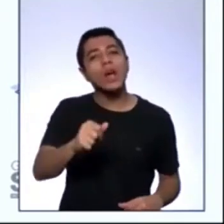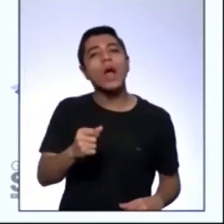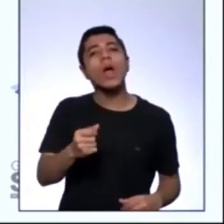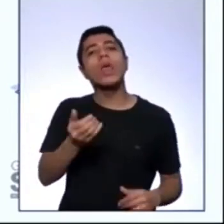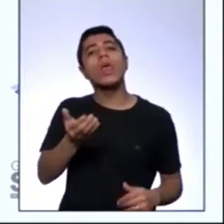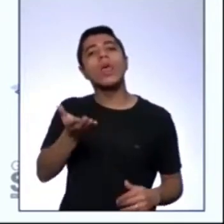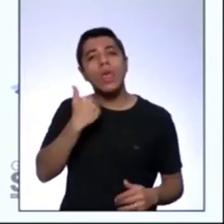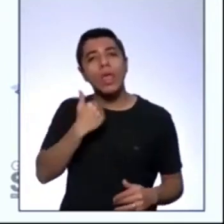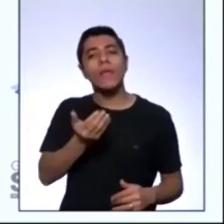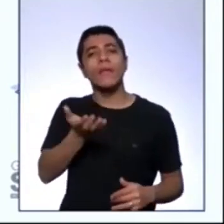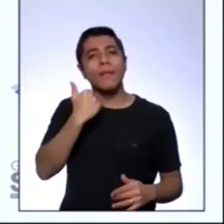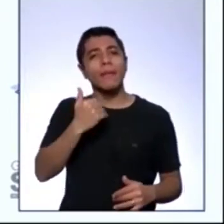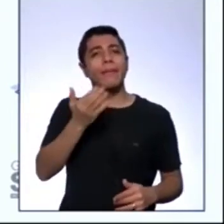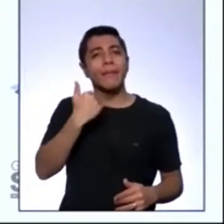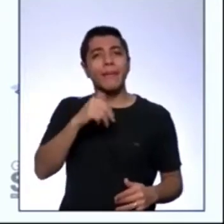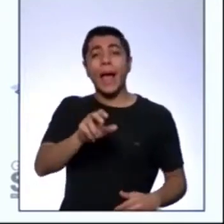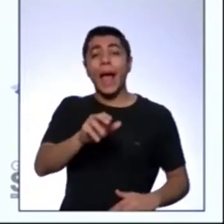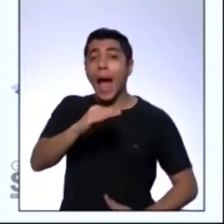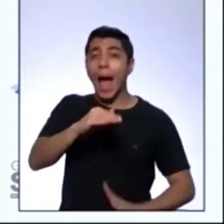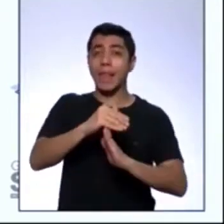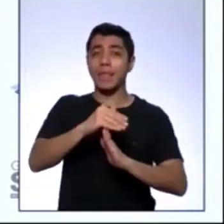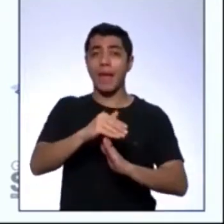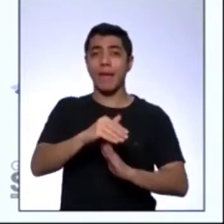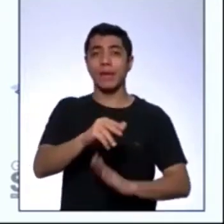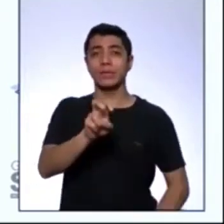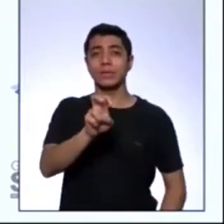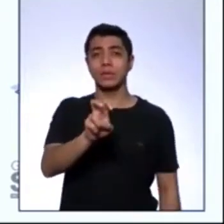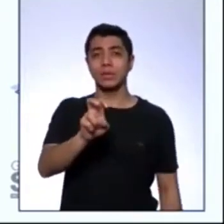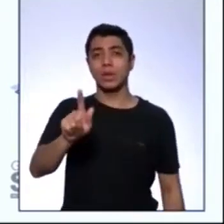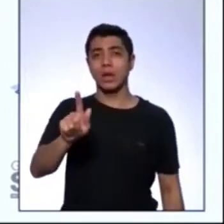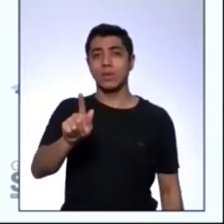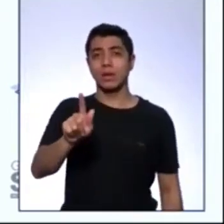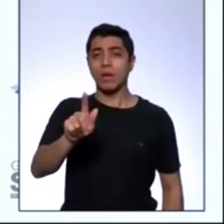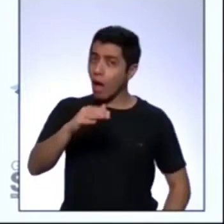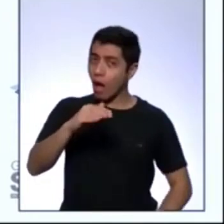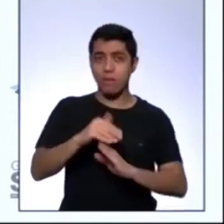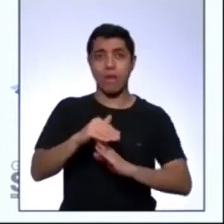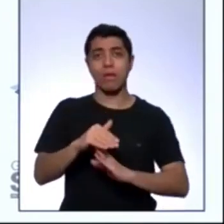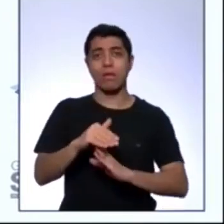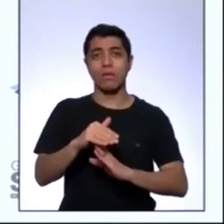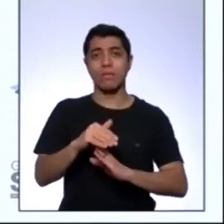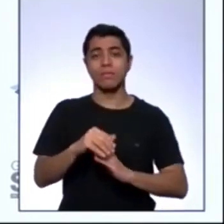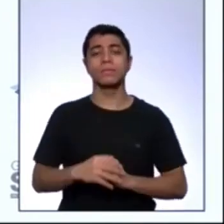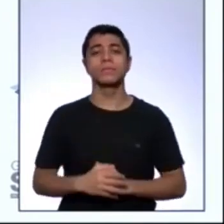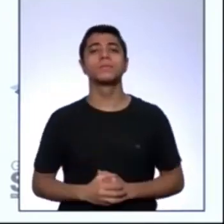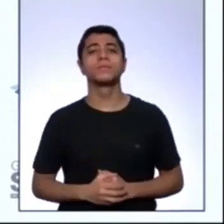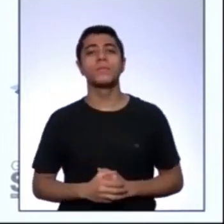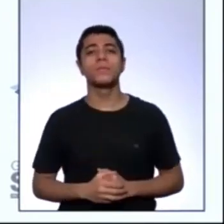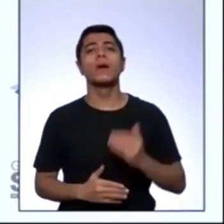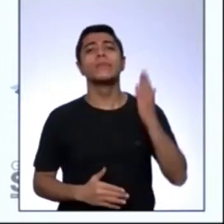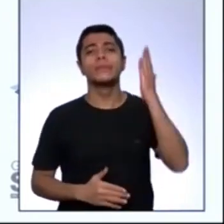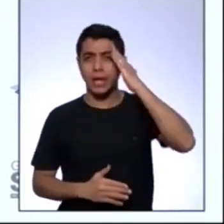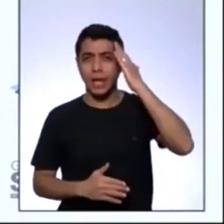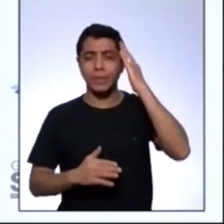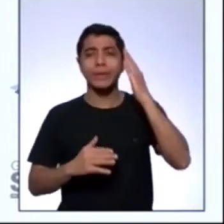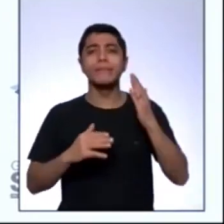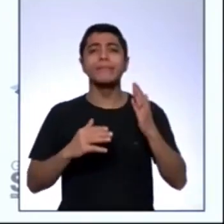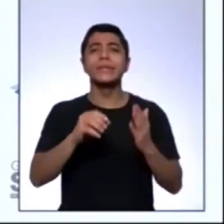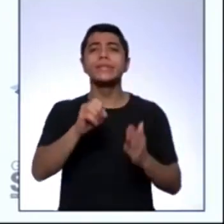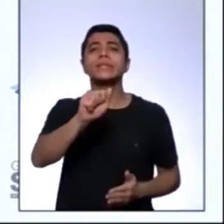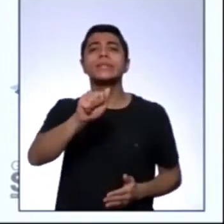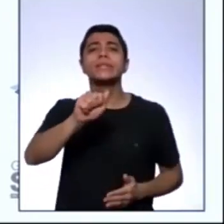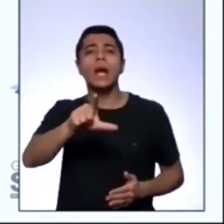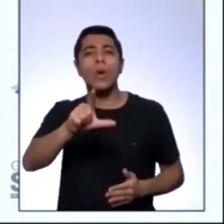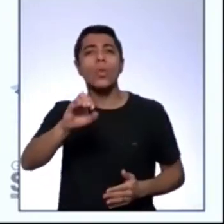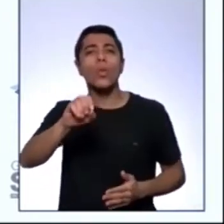exceda 5 gramas pode que o sal de cozinha é composto por quarenta por cento